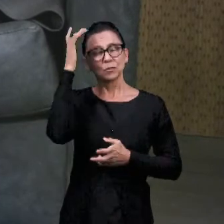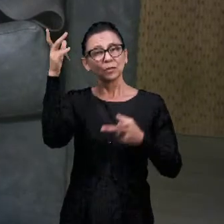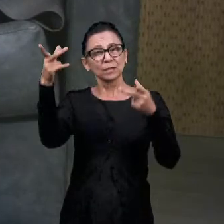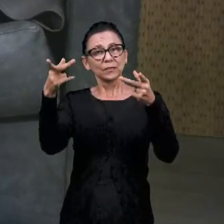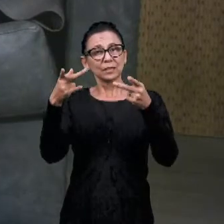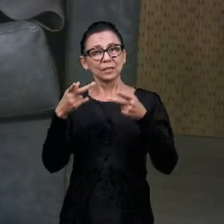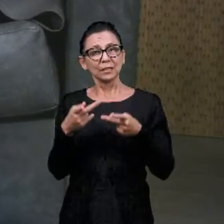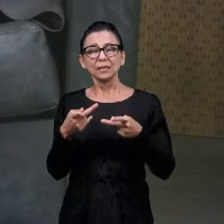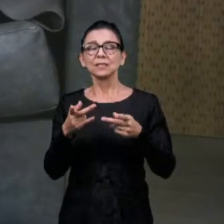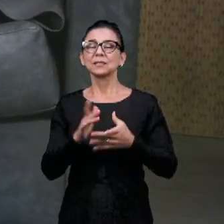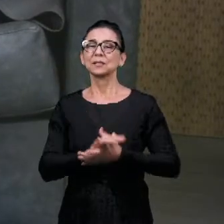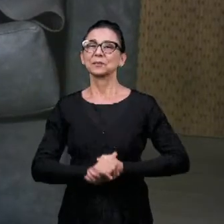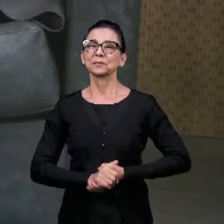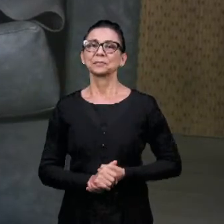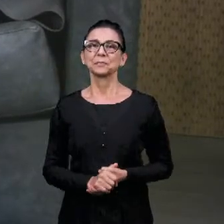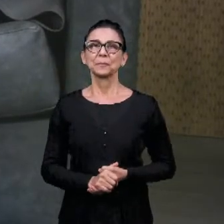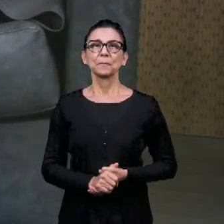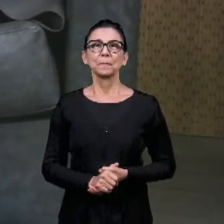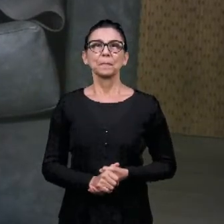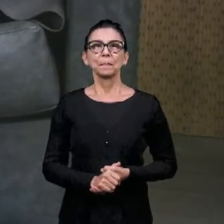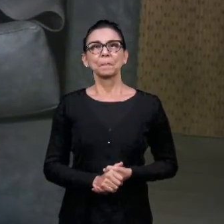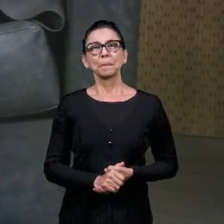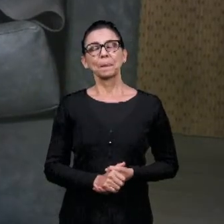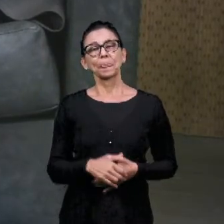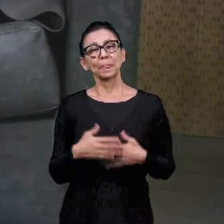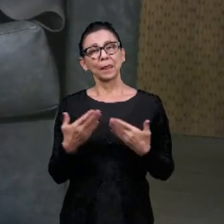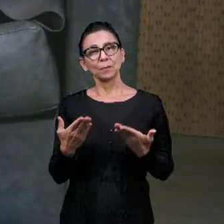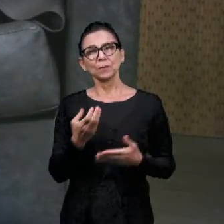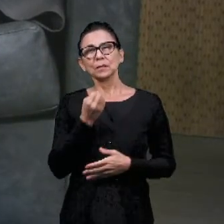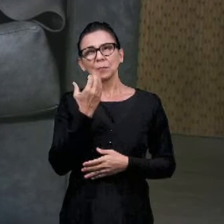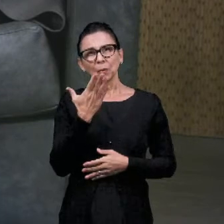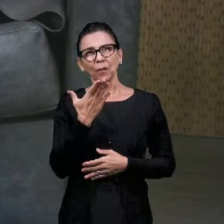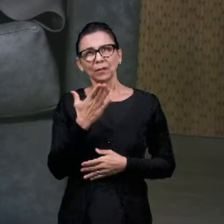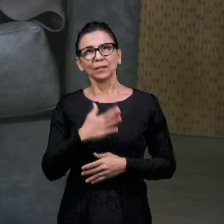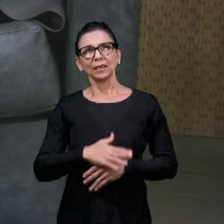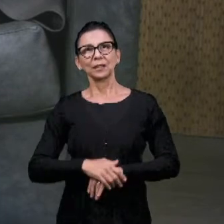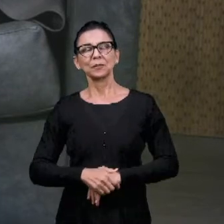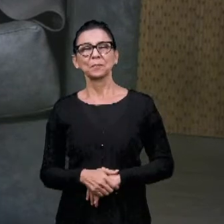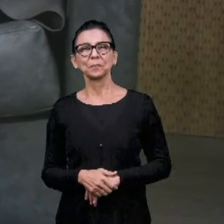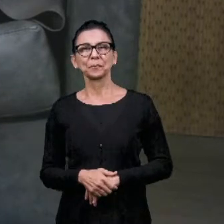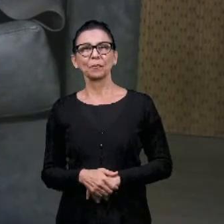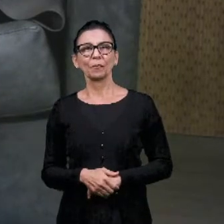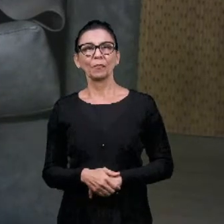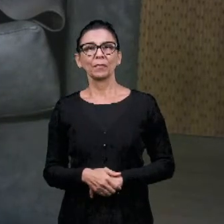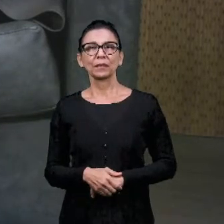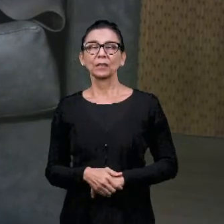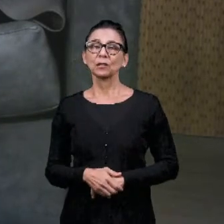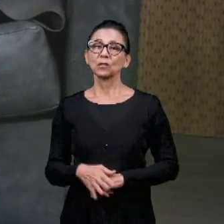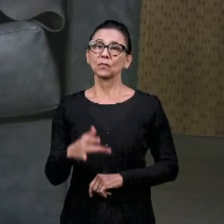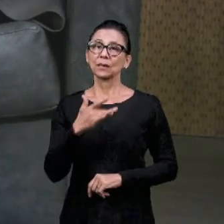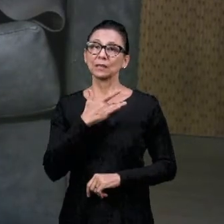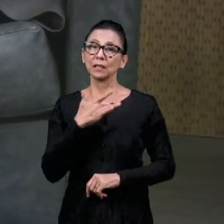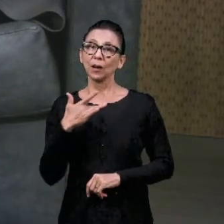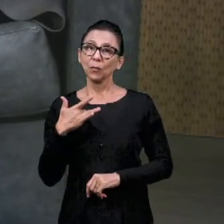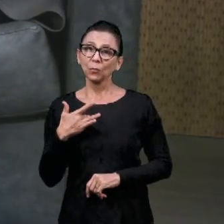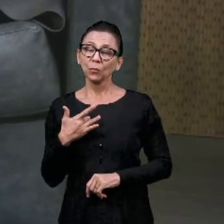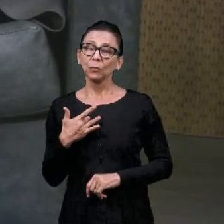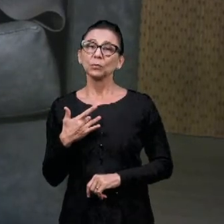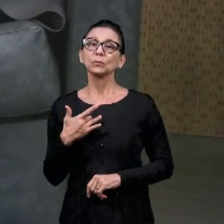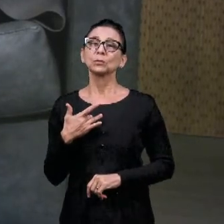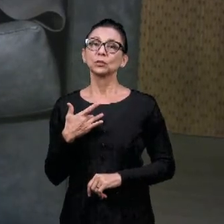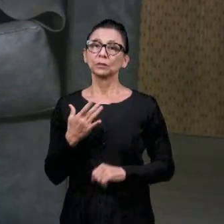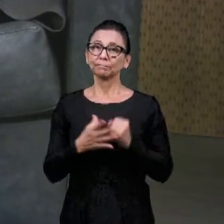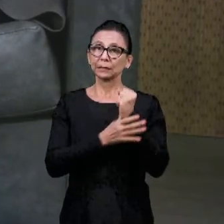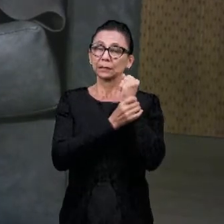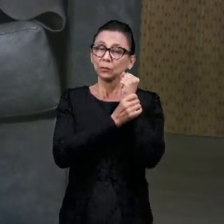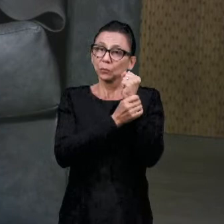para que quando tudo isso definitivamente passar, né? Claro. Que a gente tiver segurança de saúde e voltar a receber os irmãos quando